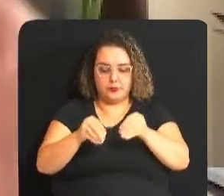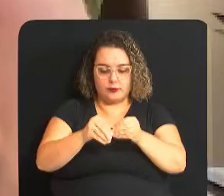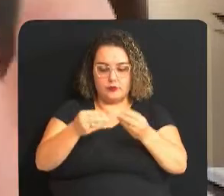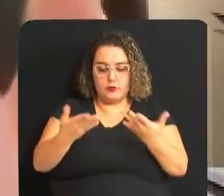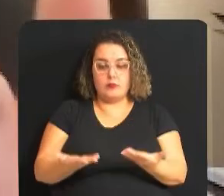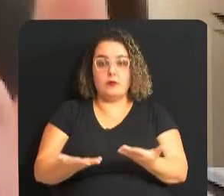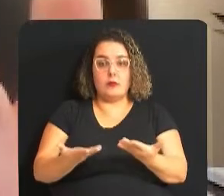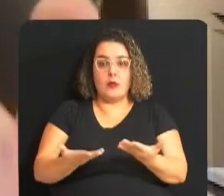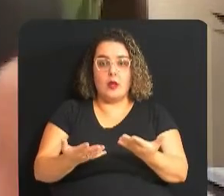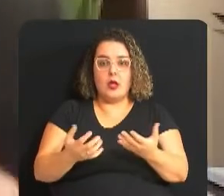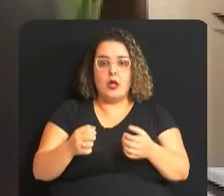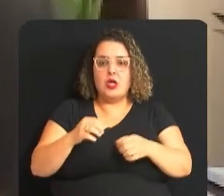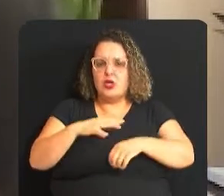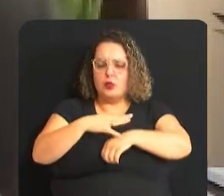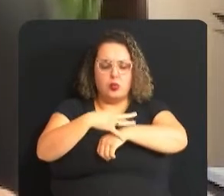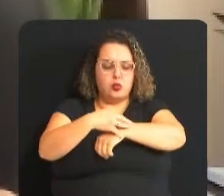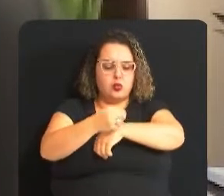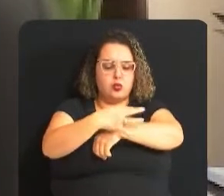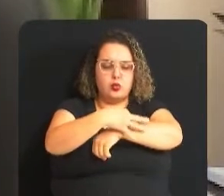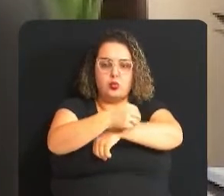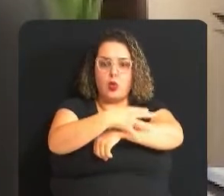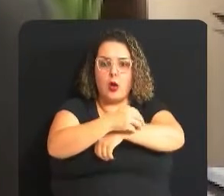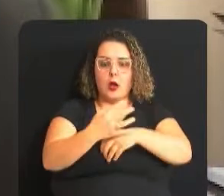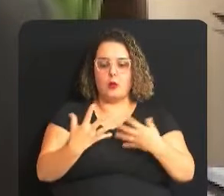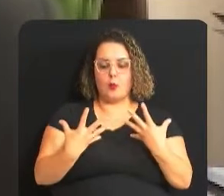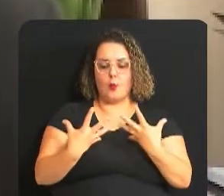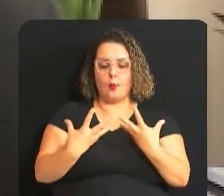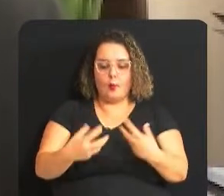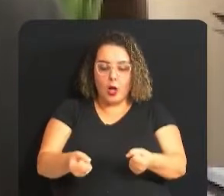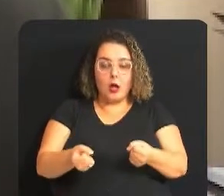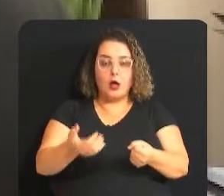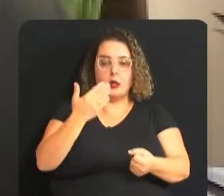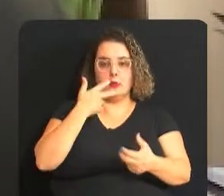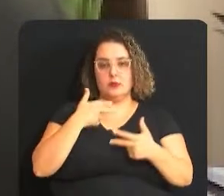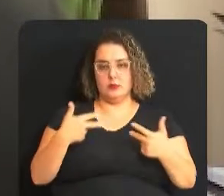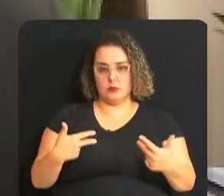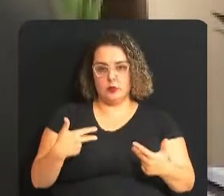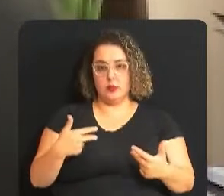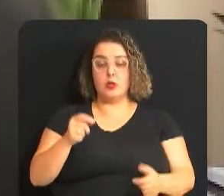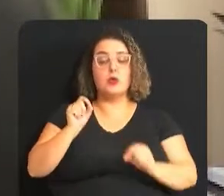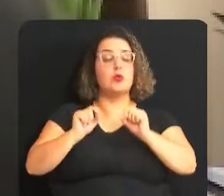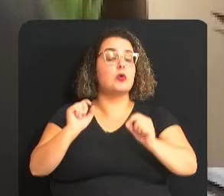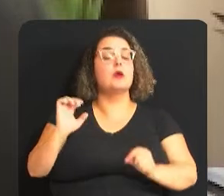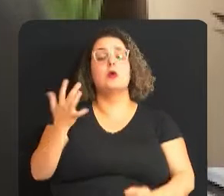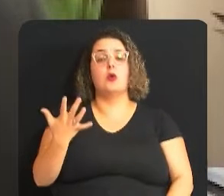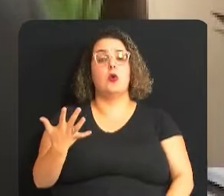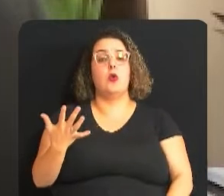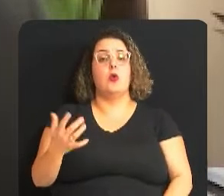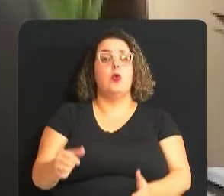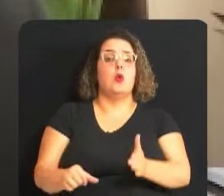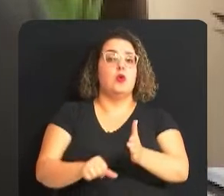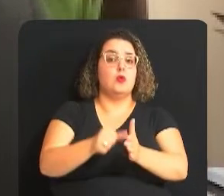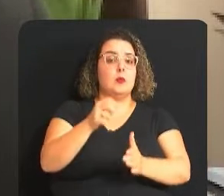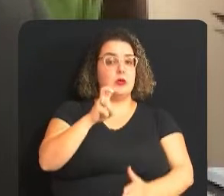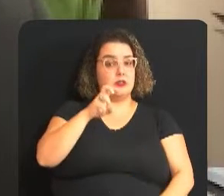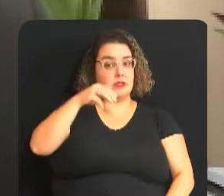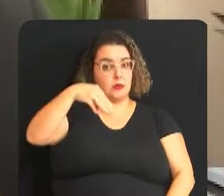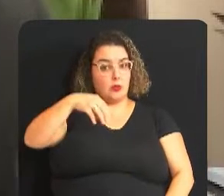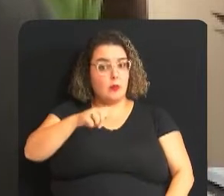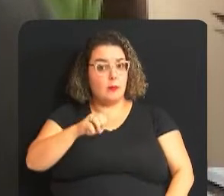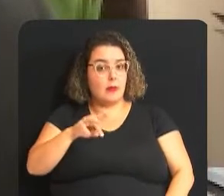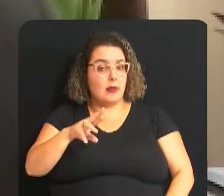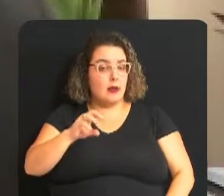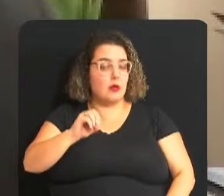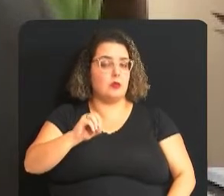de pelinhos que absorvem os alimentos. Aí o que acontece? Os primeiros 5,5 metros, que é o